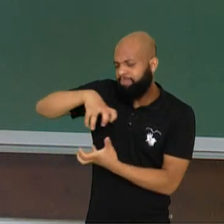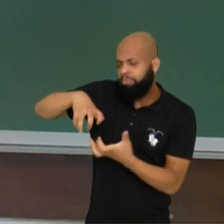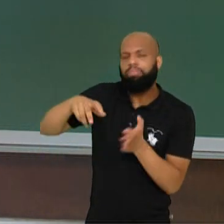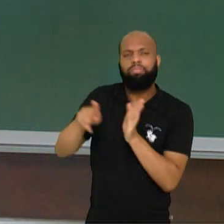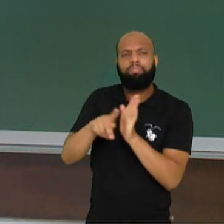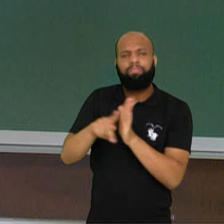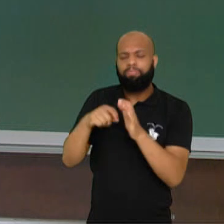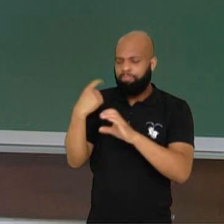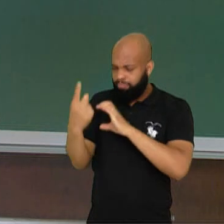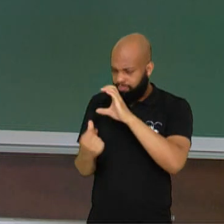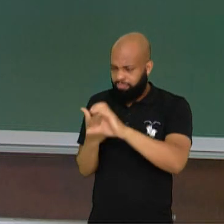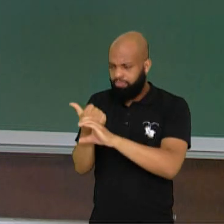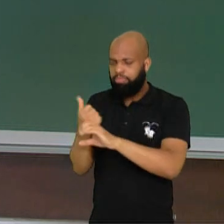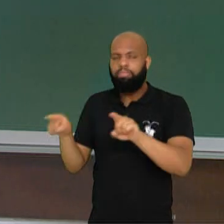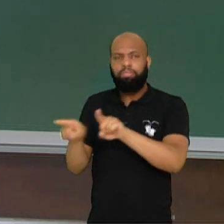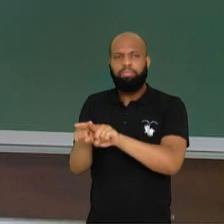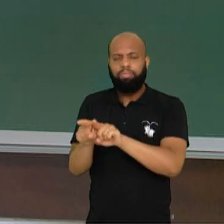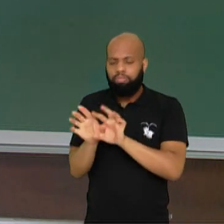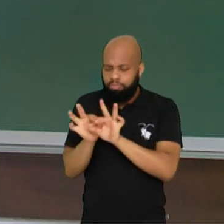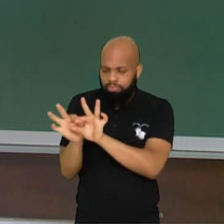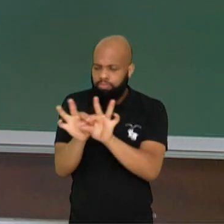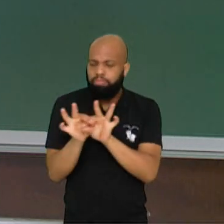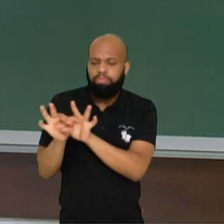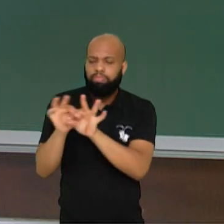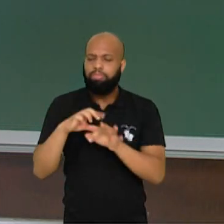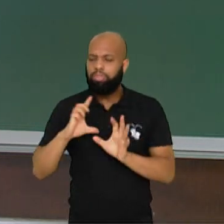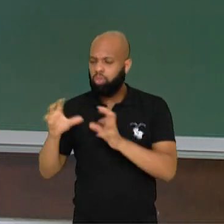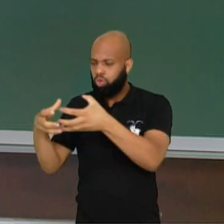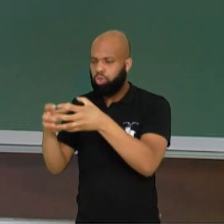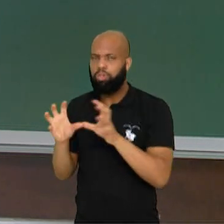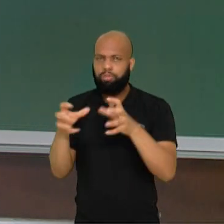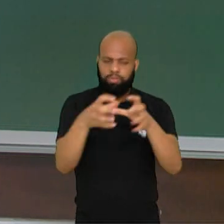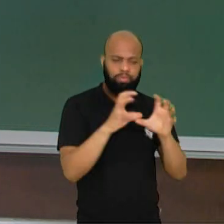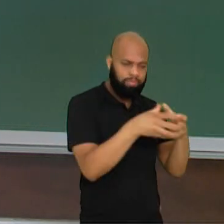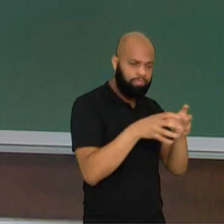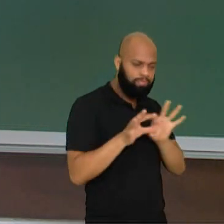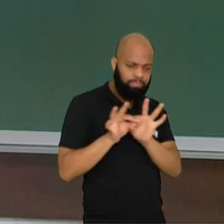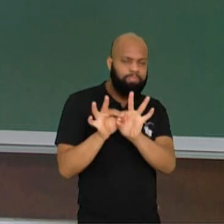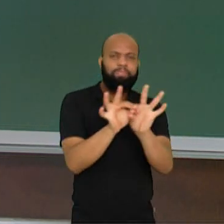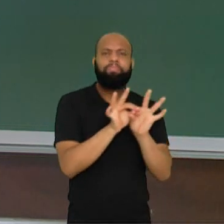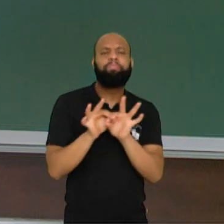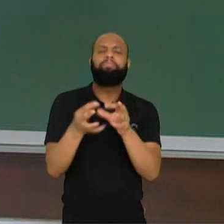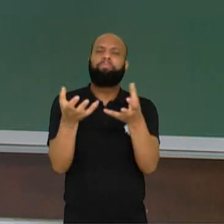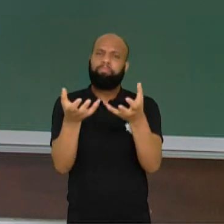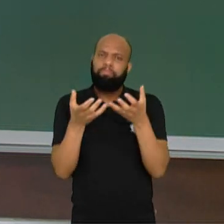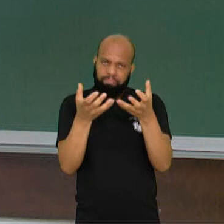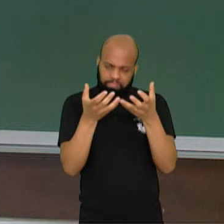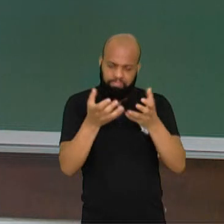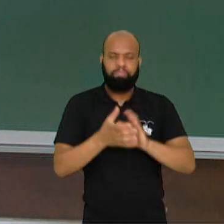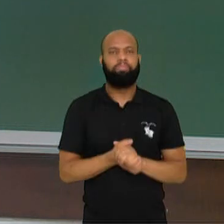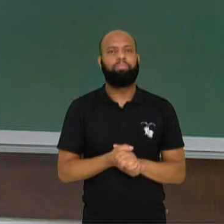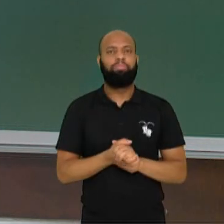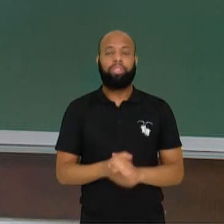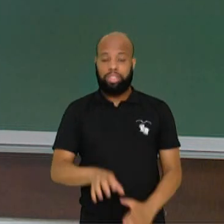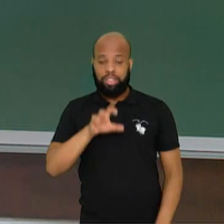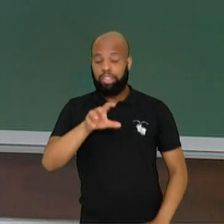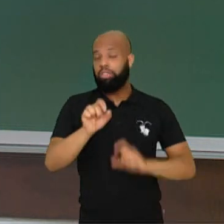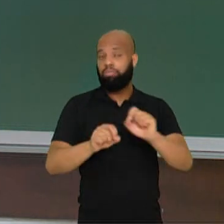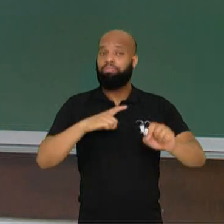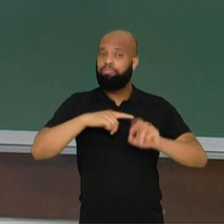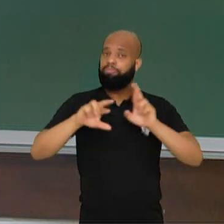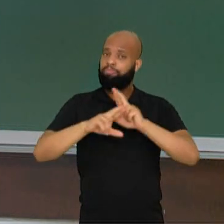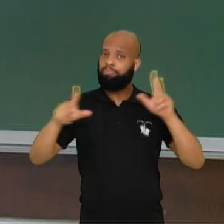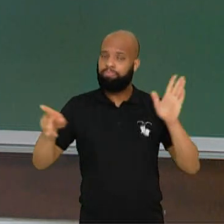e também a união entre diferentes classes, a conciliação de classes. Isso aí é o que